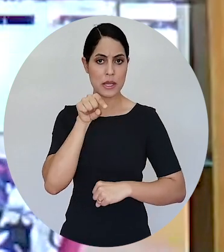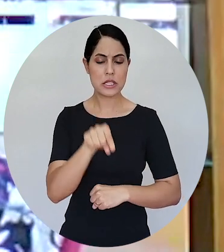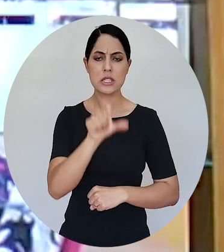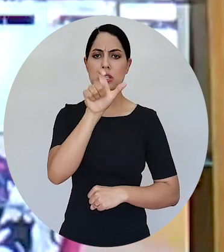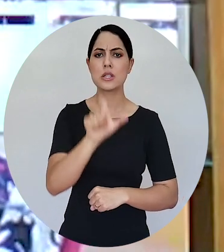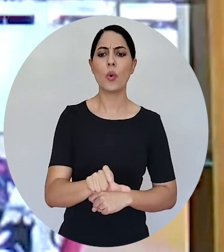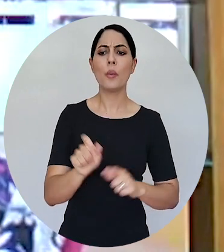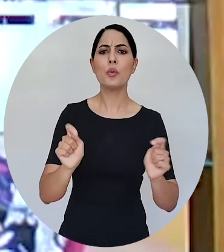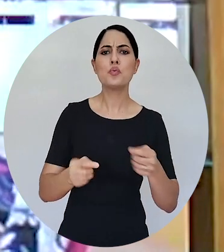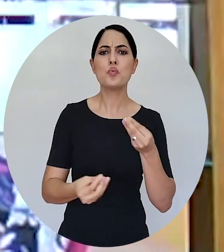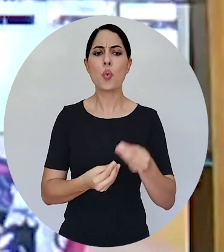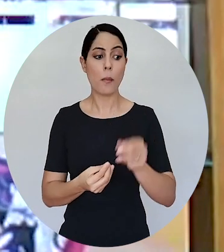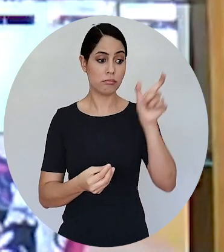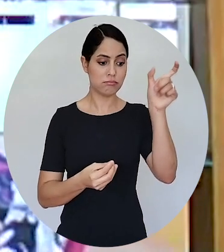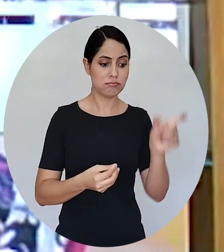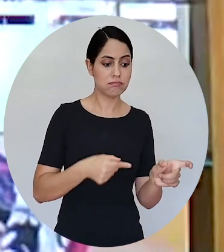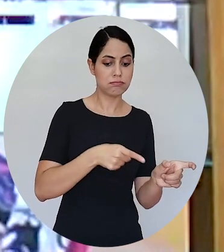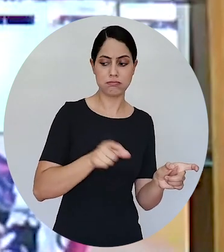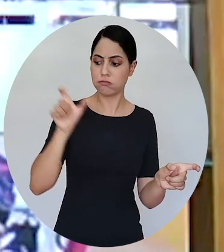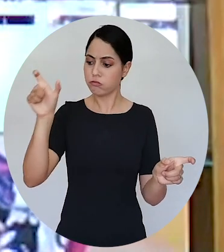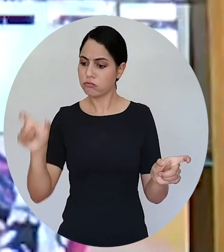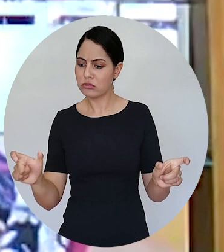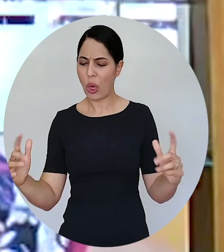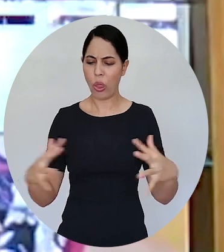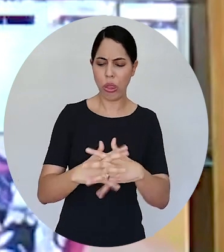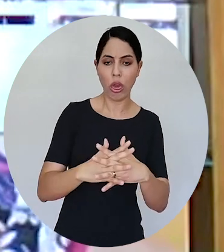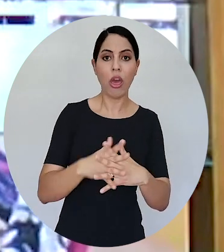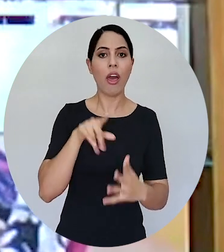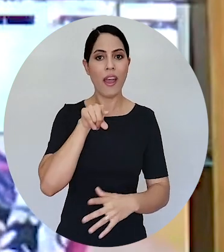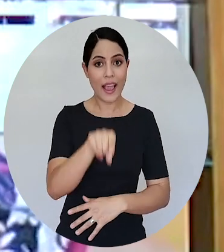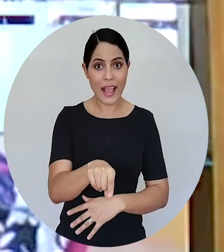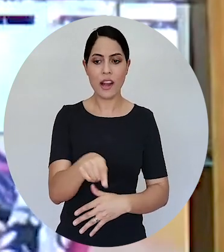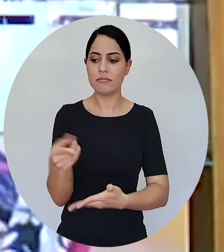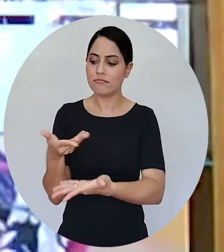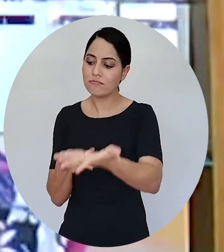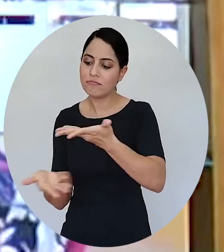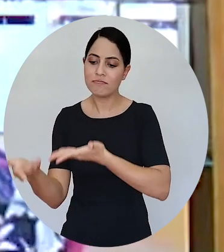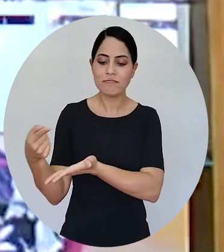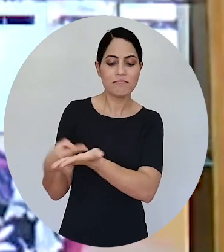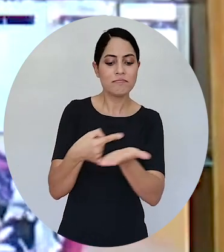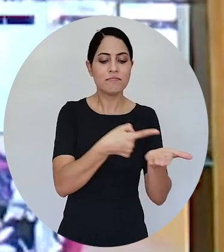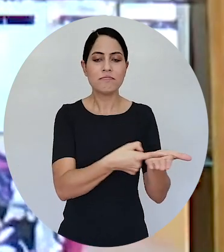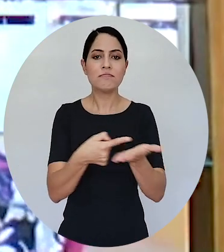que possibilita que ele facilite diálogos de forma a